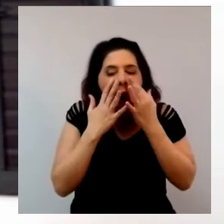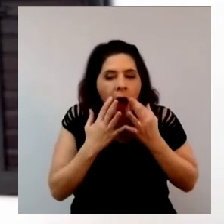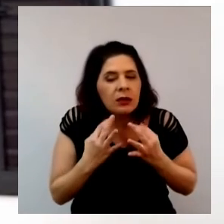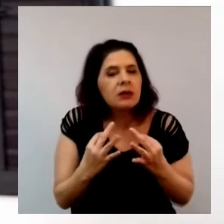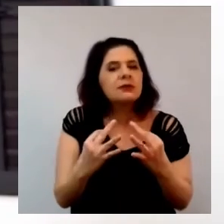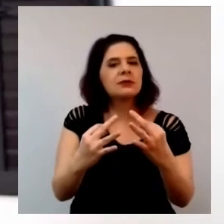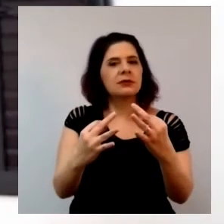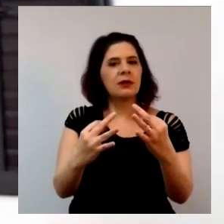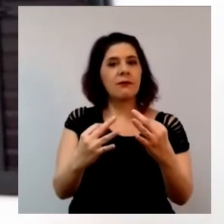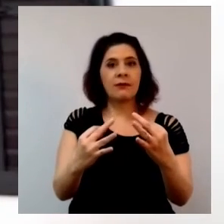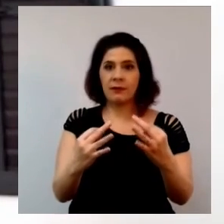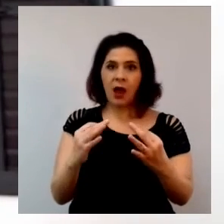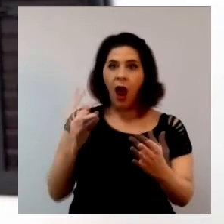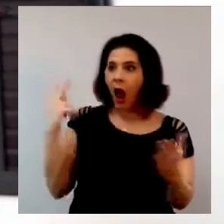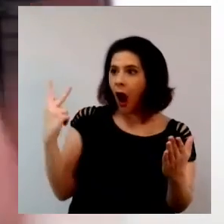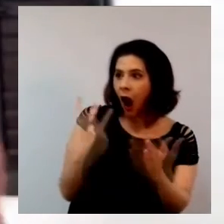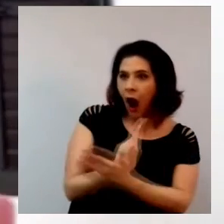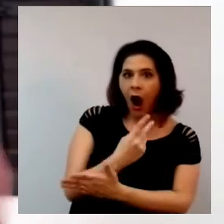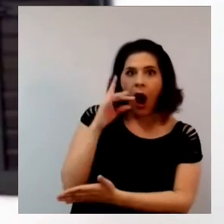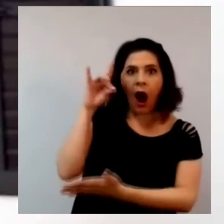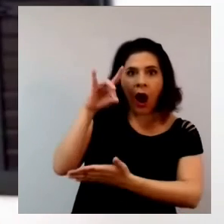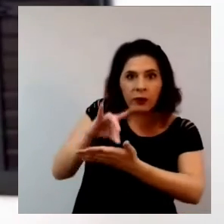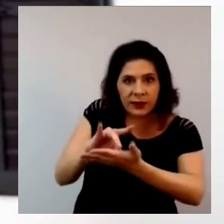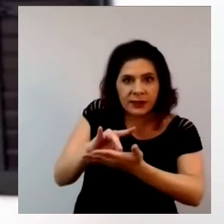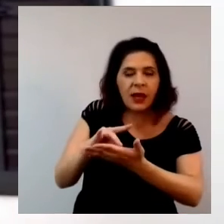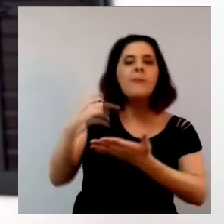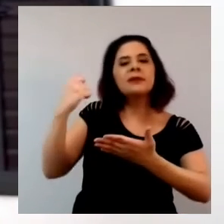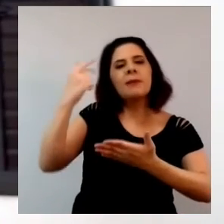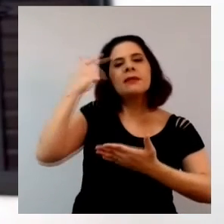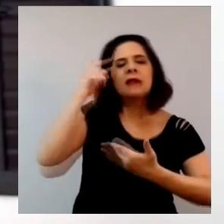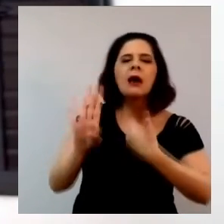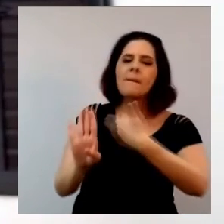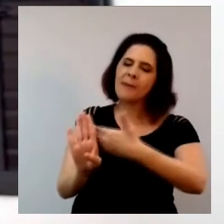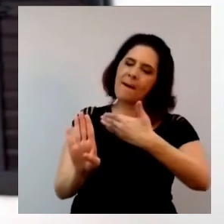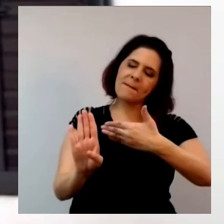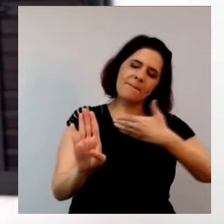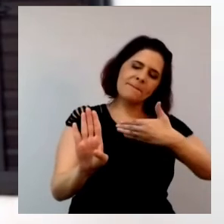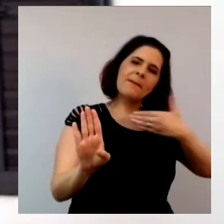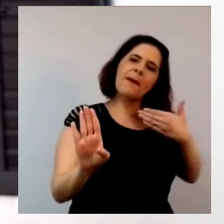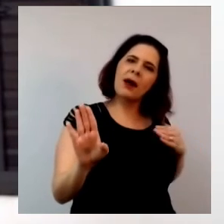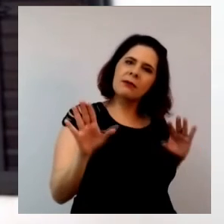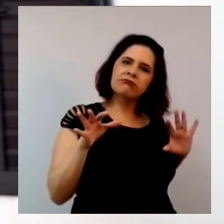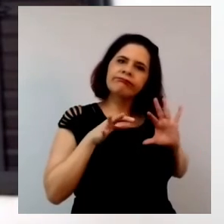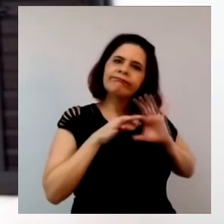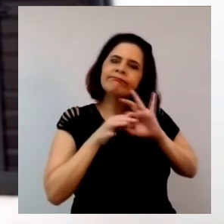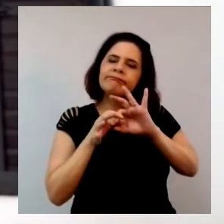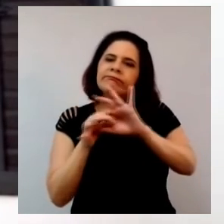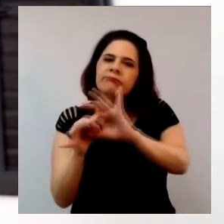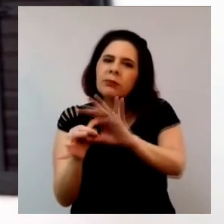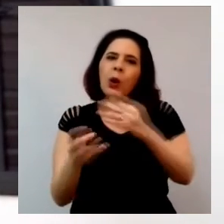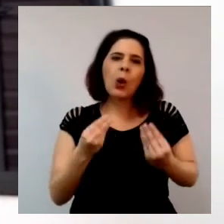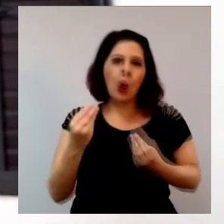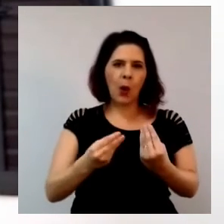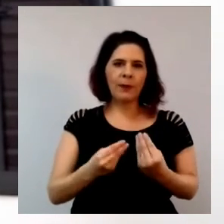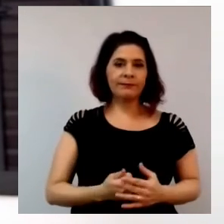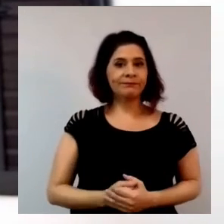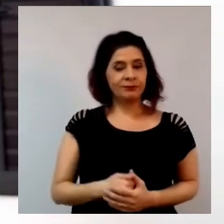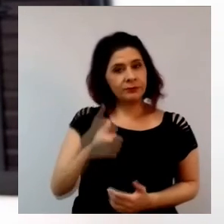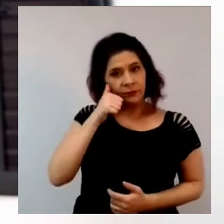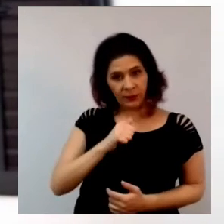fatos é uma coisa que tem que ser abordada. Então, por exemplo, essa pauta que Paula falou sobre a questão